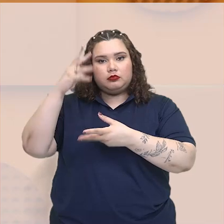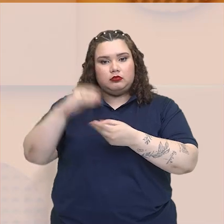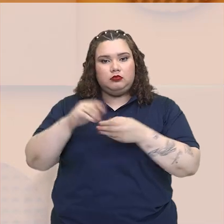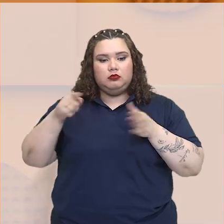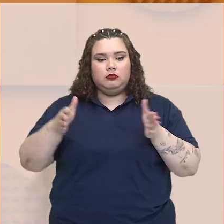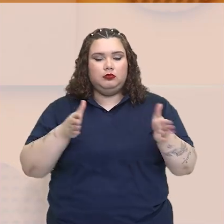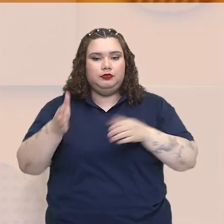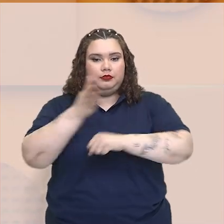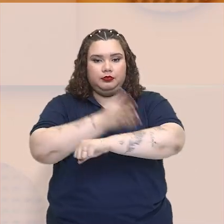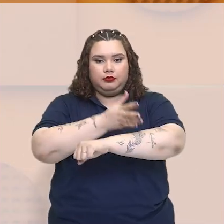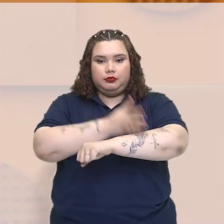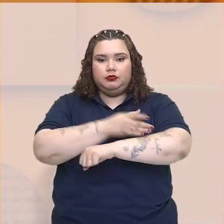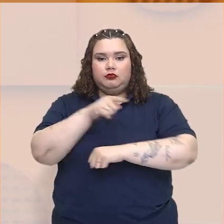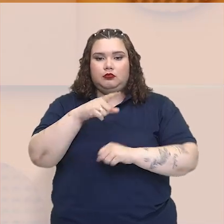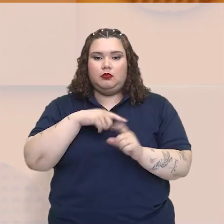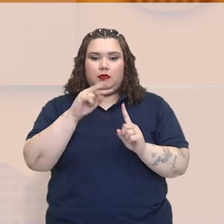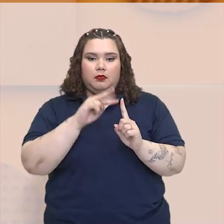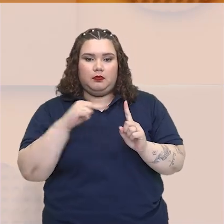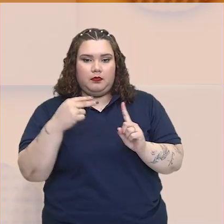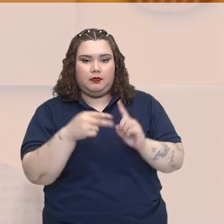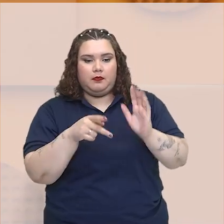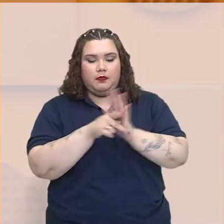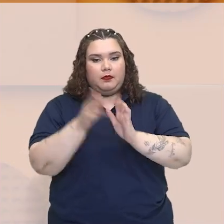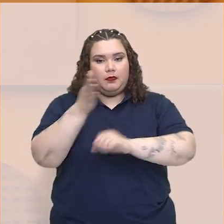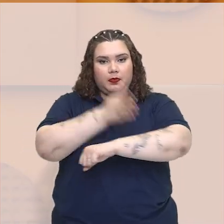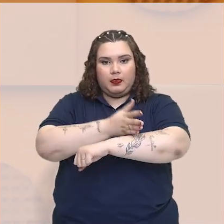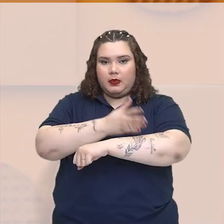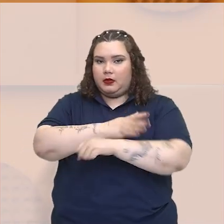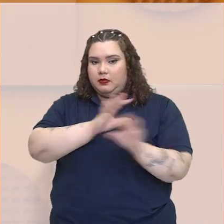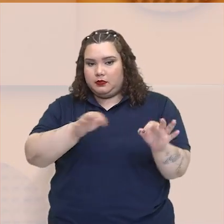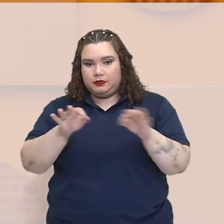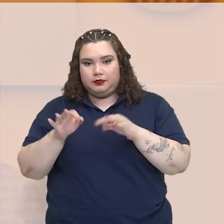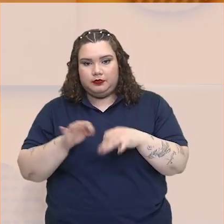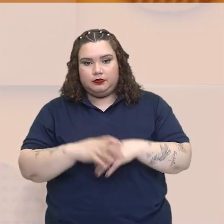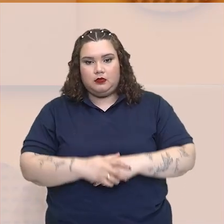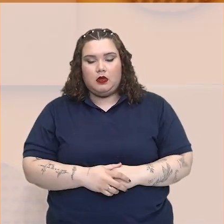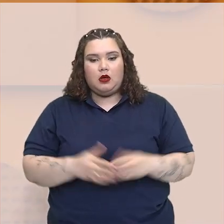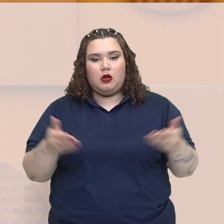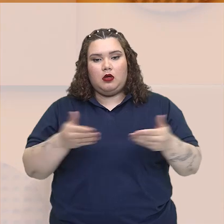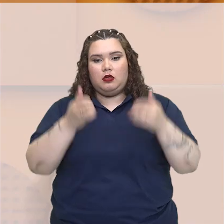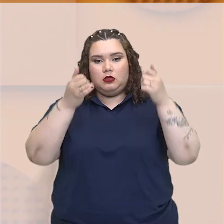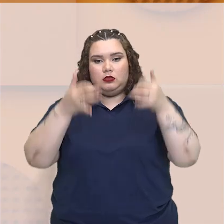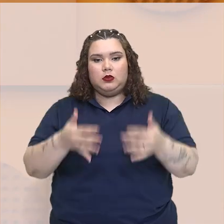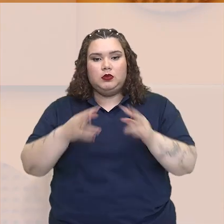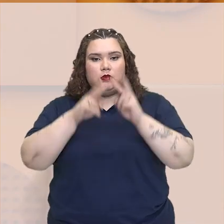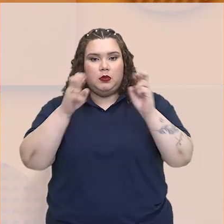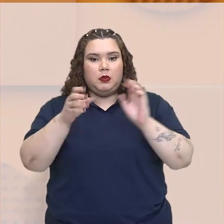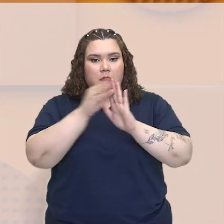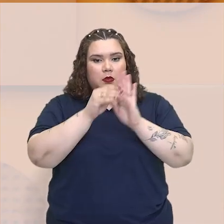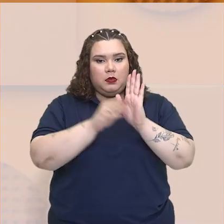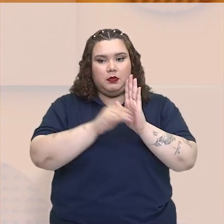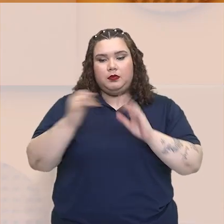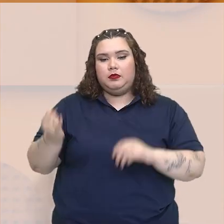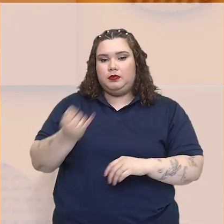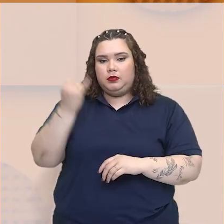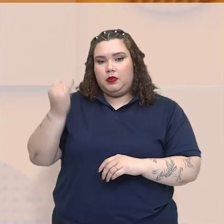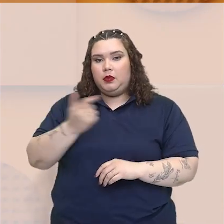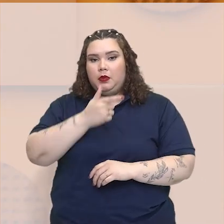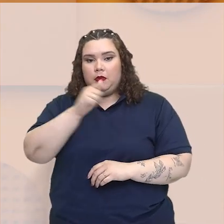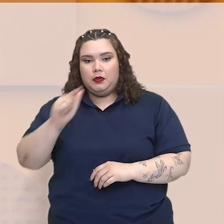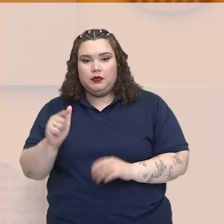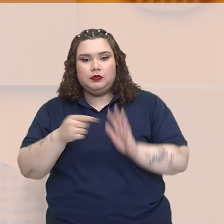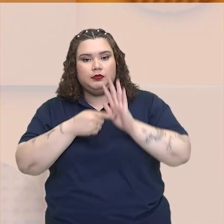Média exatamente com esse olhar da Idade Média, tá certo? Vamos falar, então, agora sobre um outro assunto também